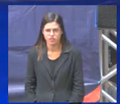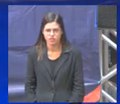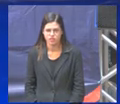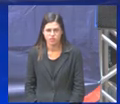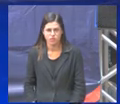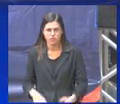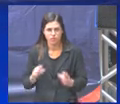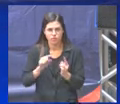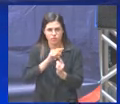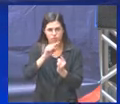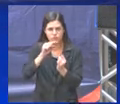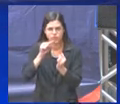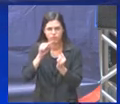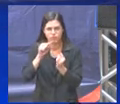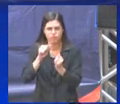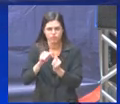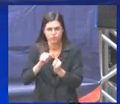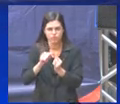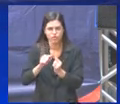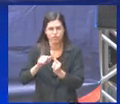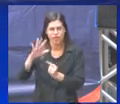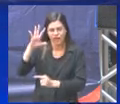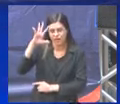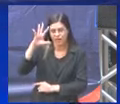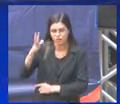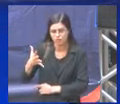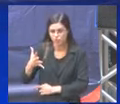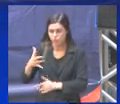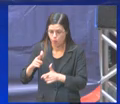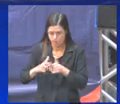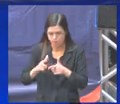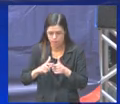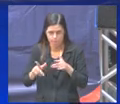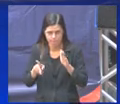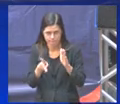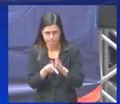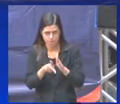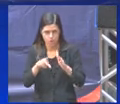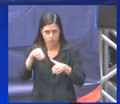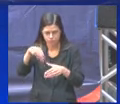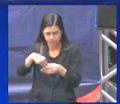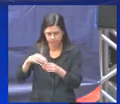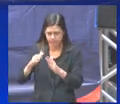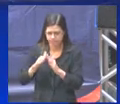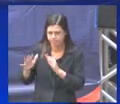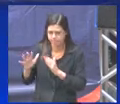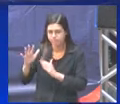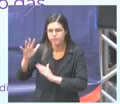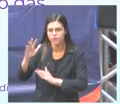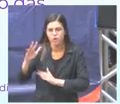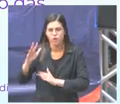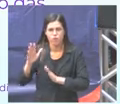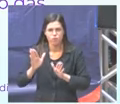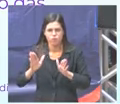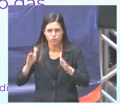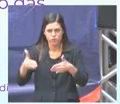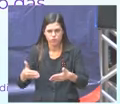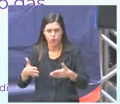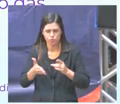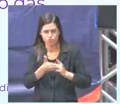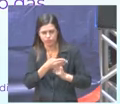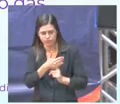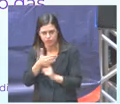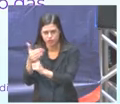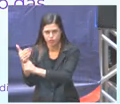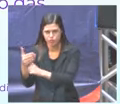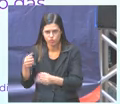O objetivo foi resolver uma demanda da comunidade que tinha como foco levar a tecnologia